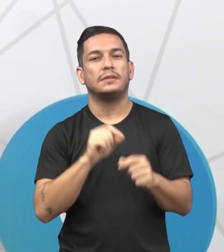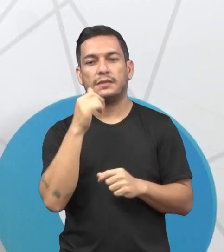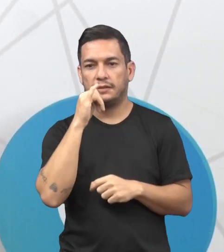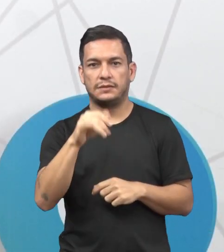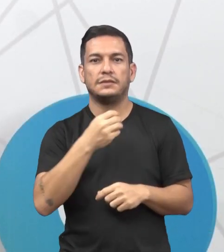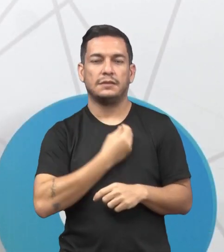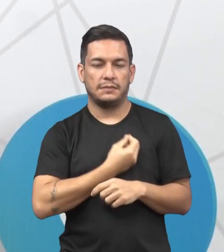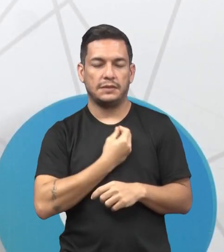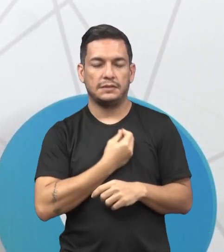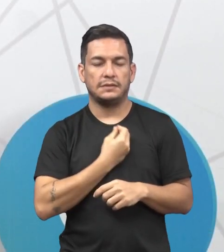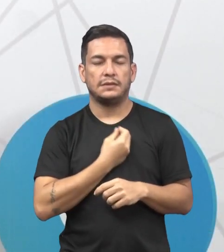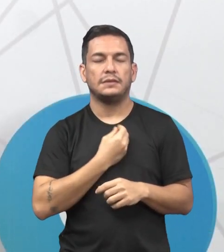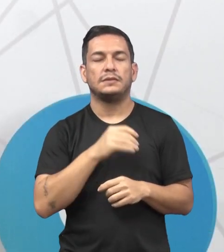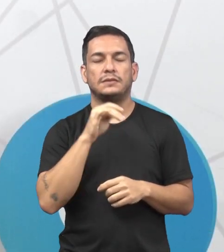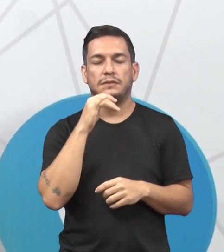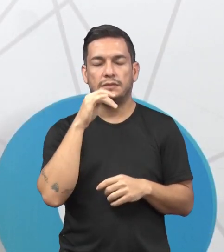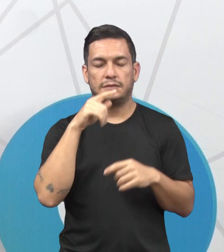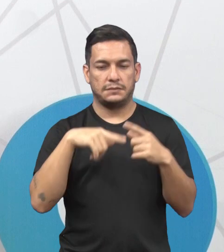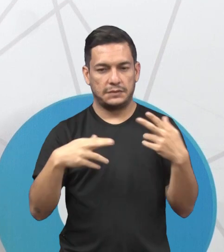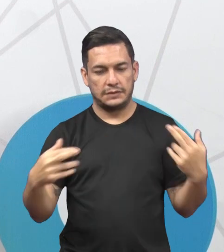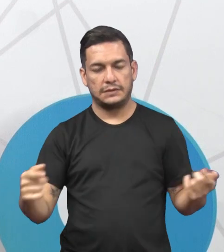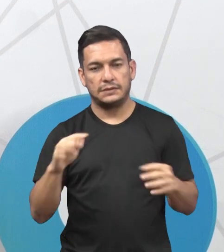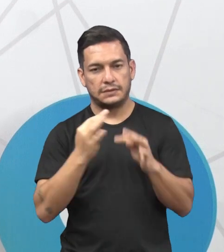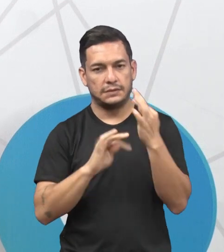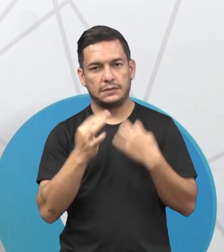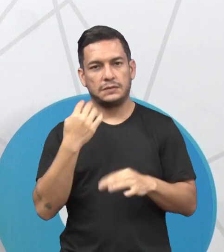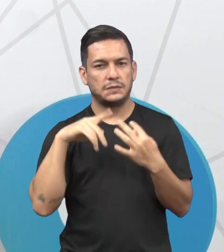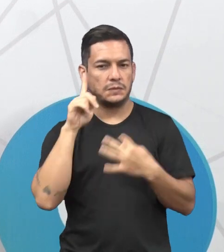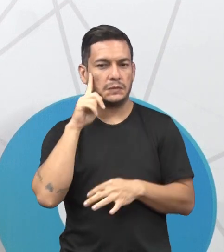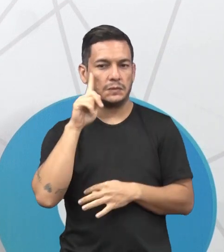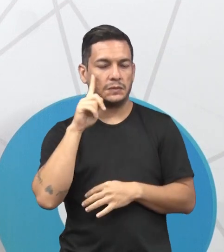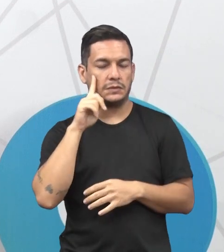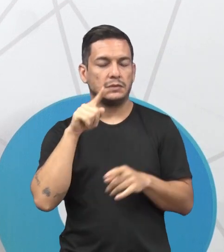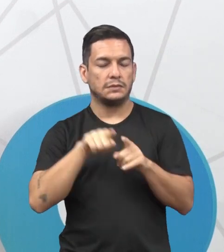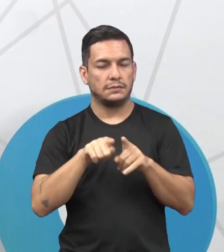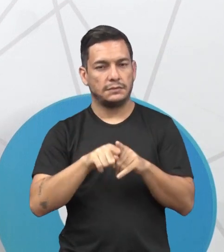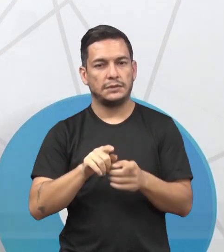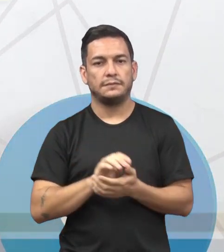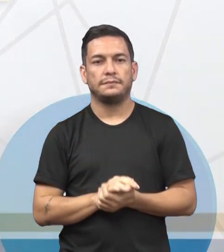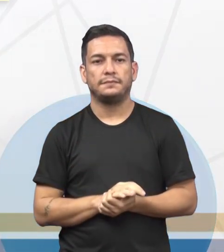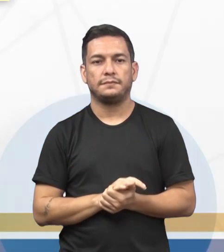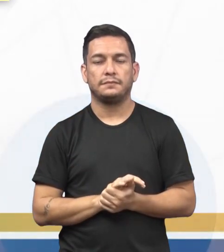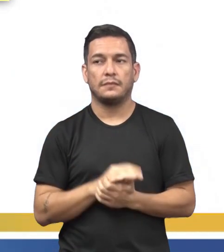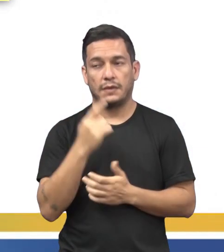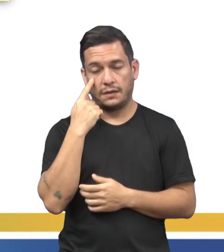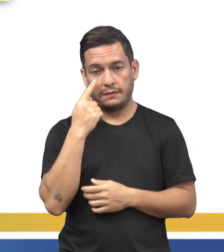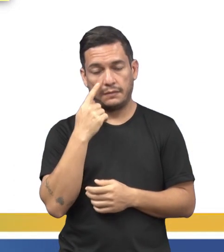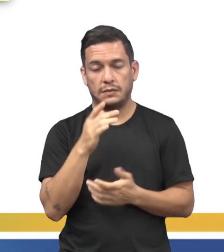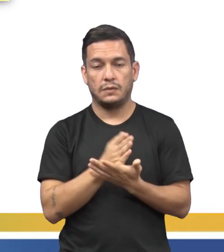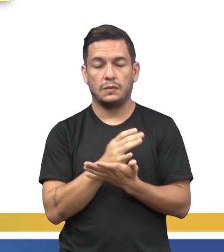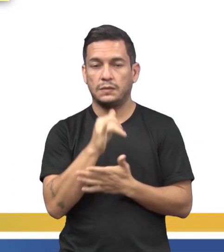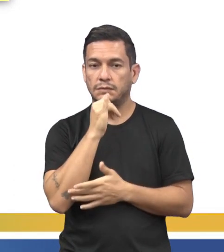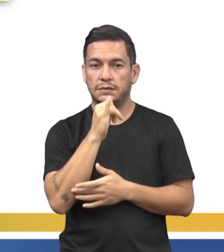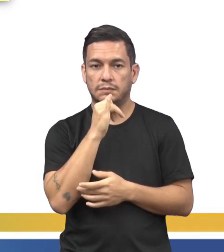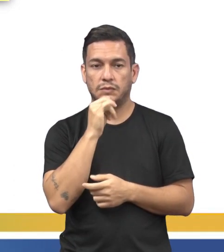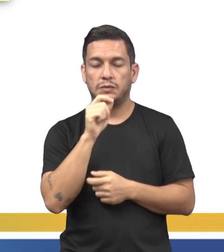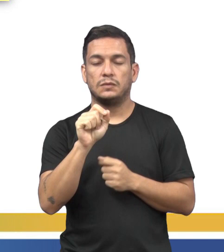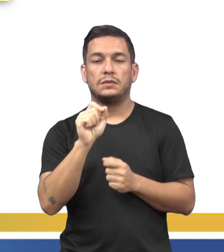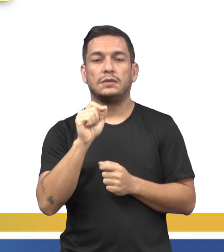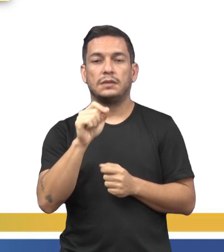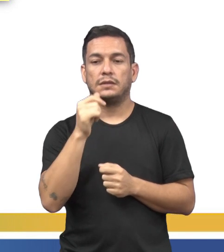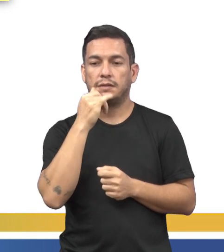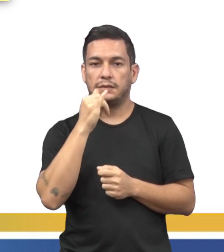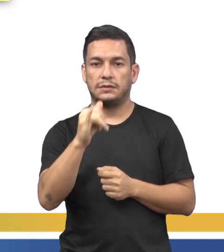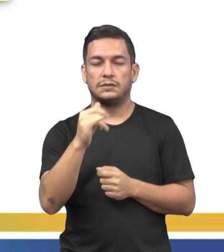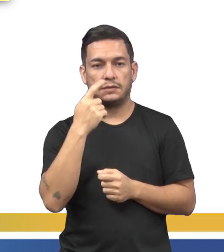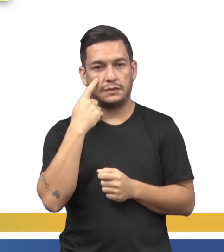nos nossos diferentes aparelhos tecnológicos, no nosso dia a dia, no nosso caminhar também. E nós temos alguns exemplos do que seriam essas fontes de energia,